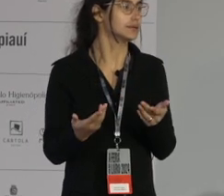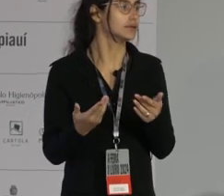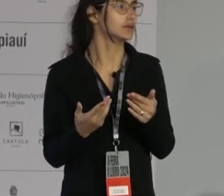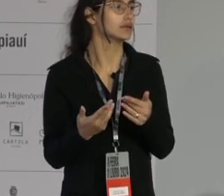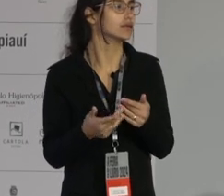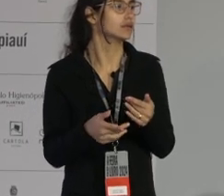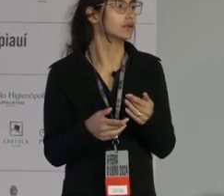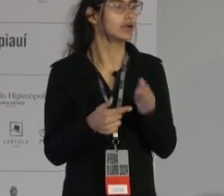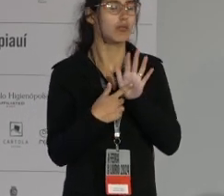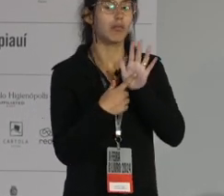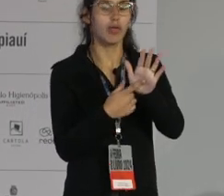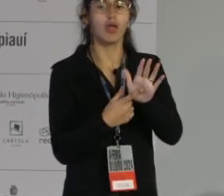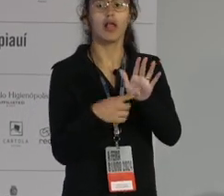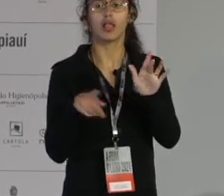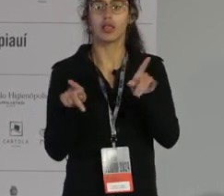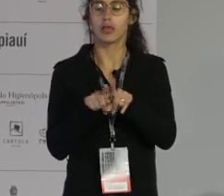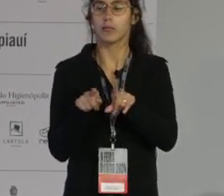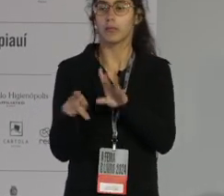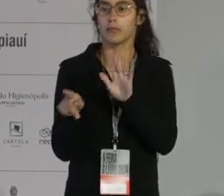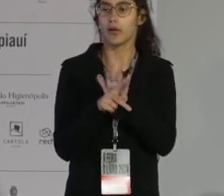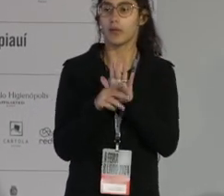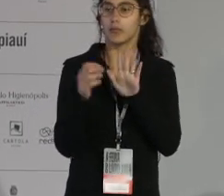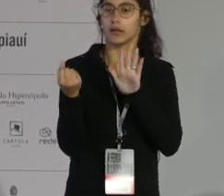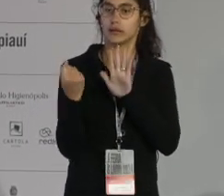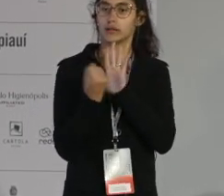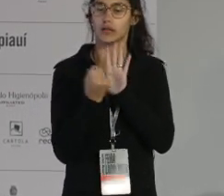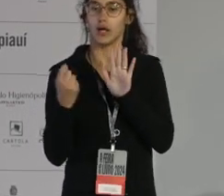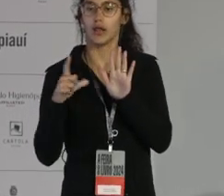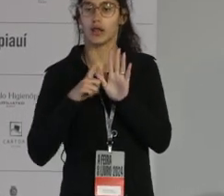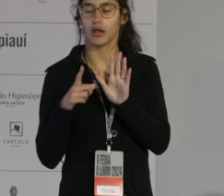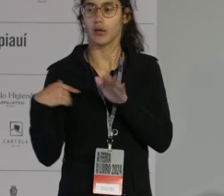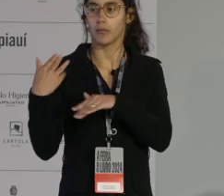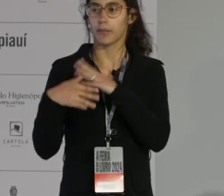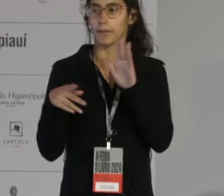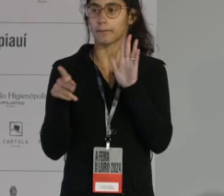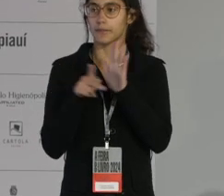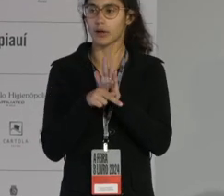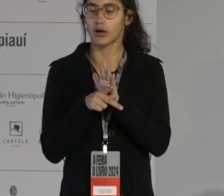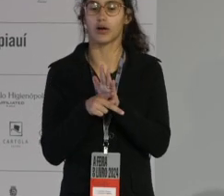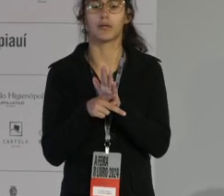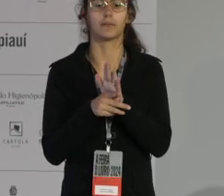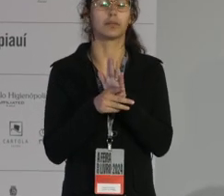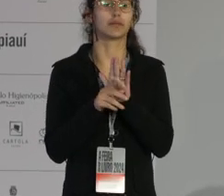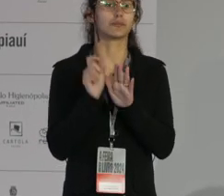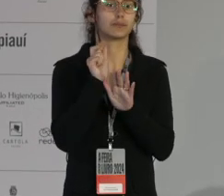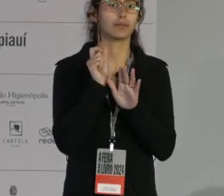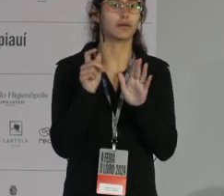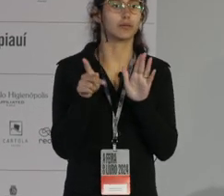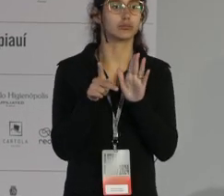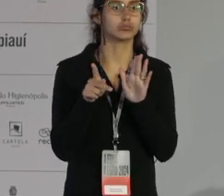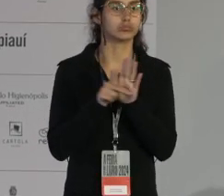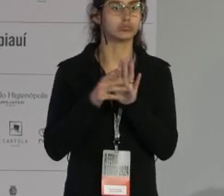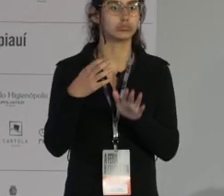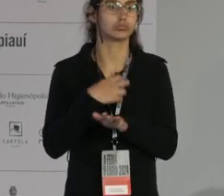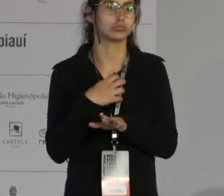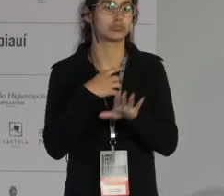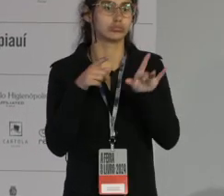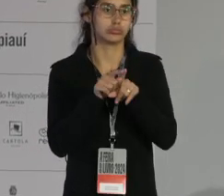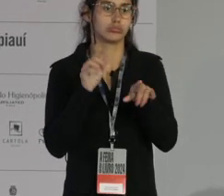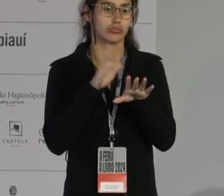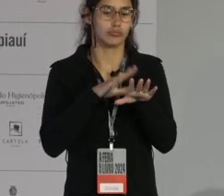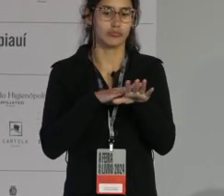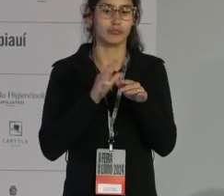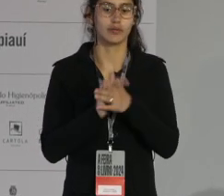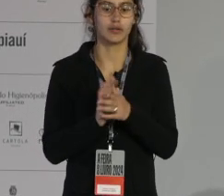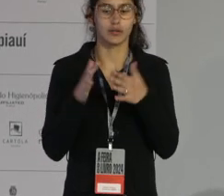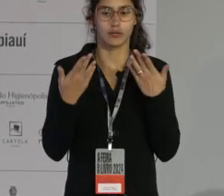e se despindo assim, dessas identidades subsequentes, como se fosse assim, pele de cobra. Né?